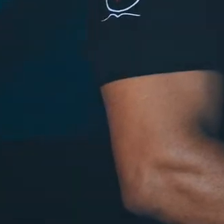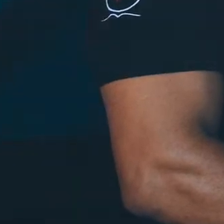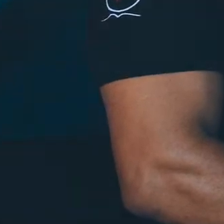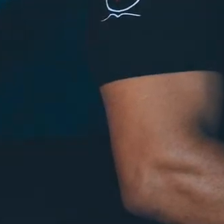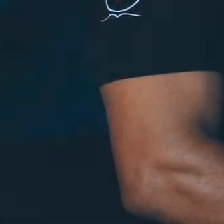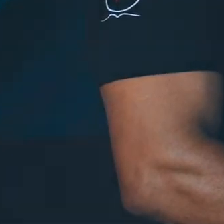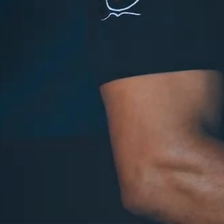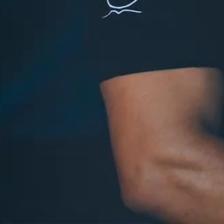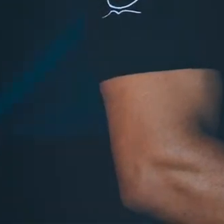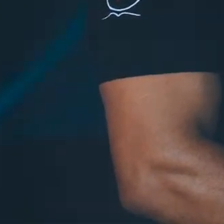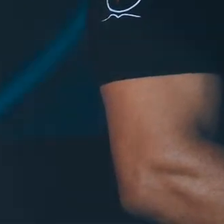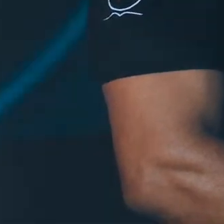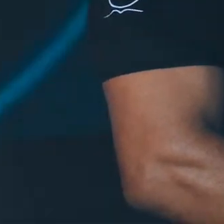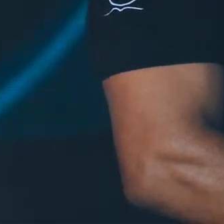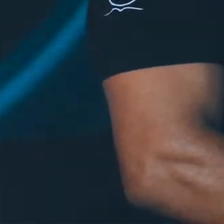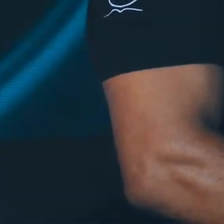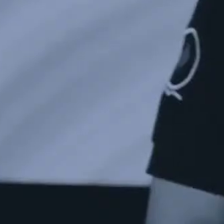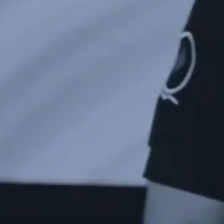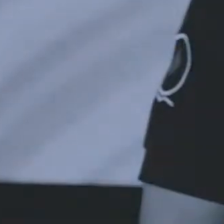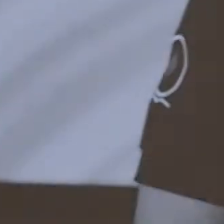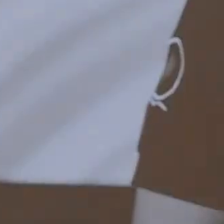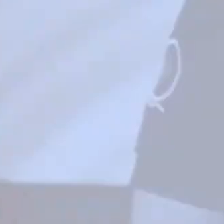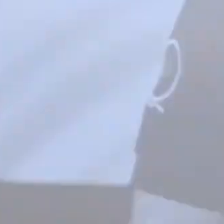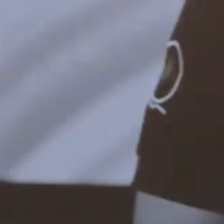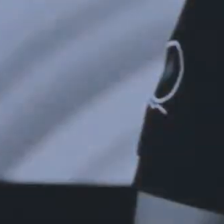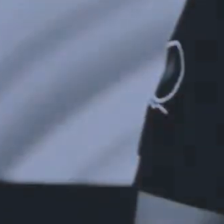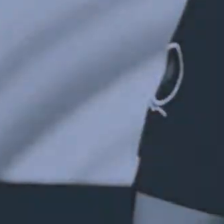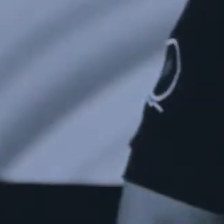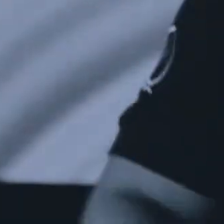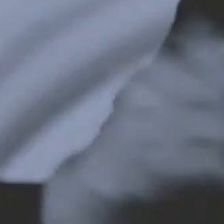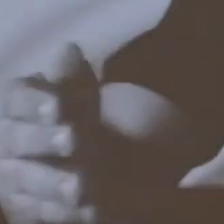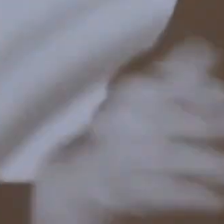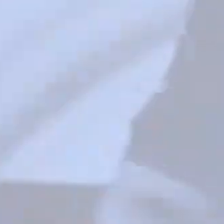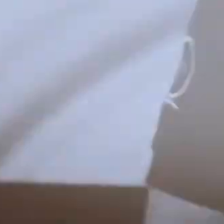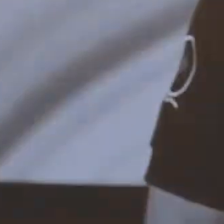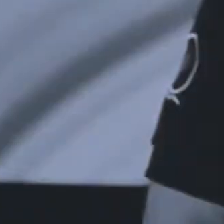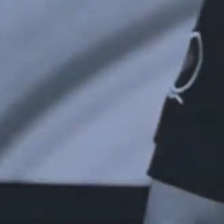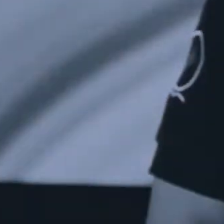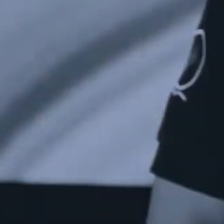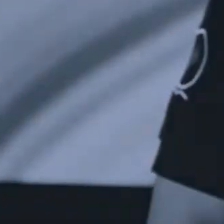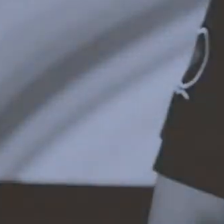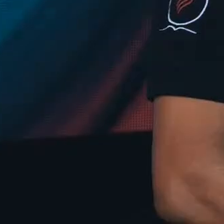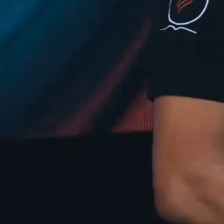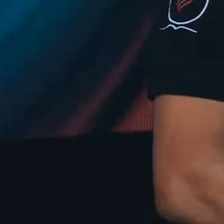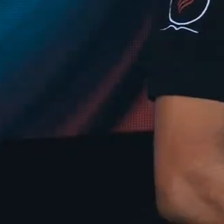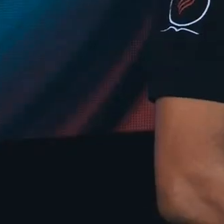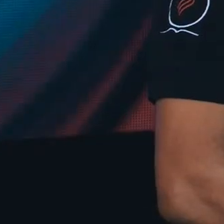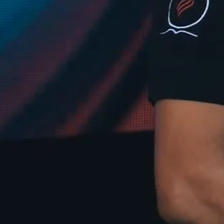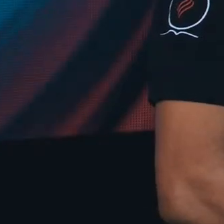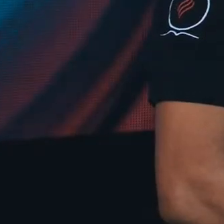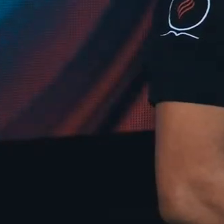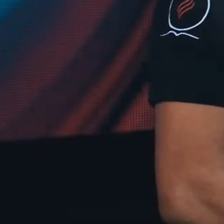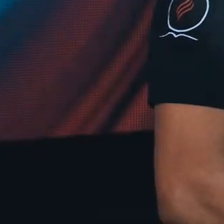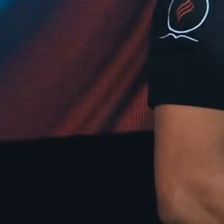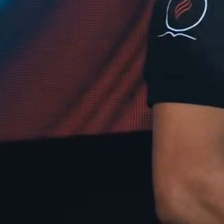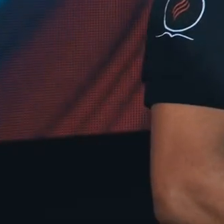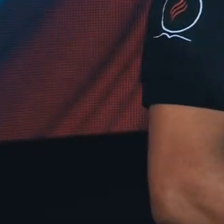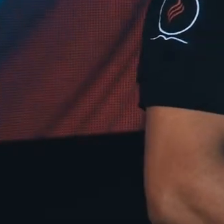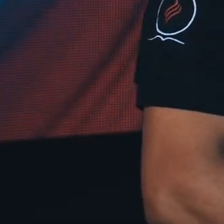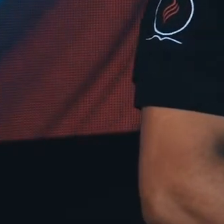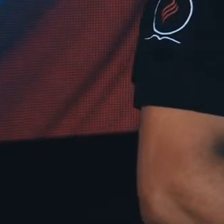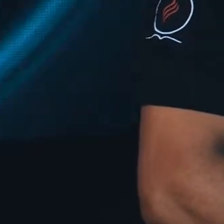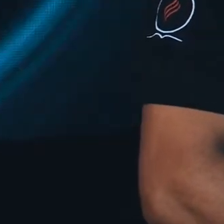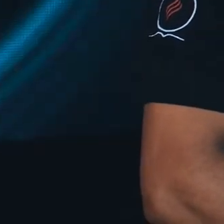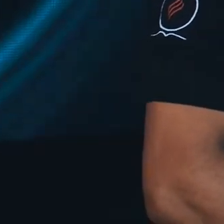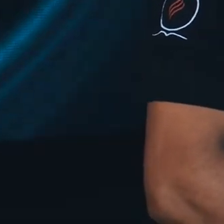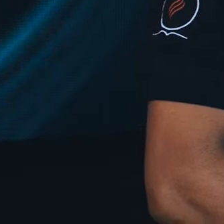nós temos um convite para você. Venha fazer parte das atividades do nosso departamento, que são importantíssimas para a edificação de